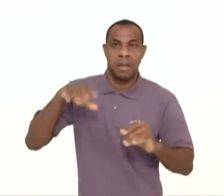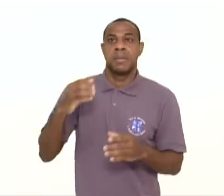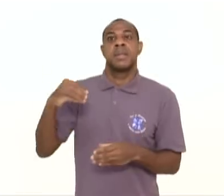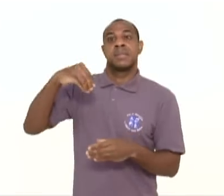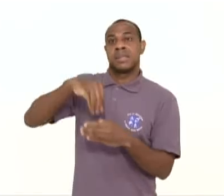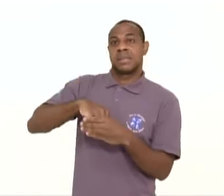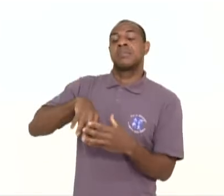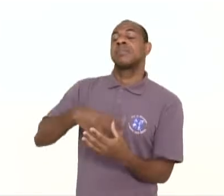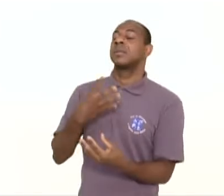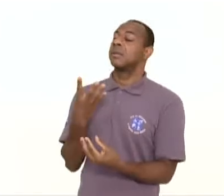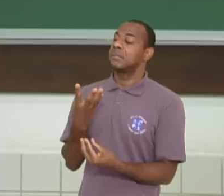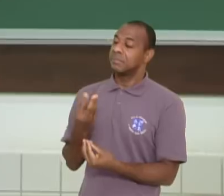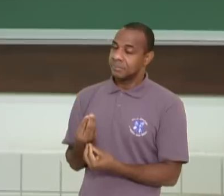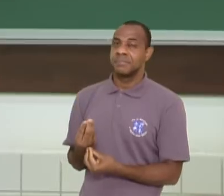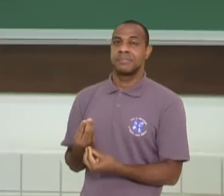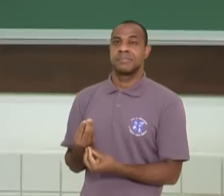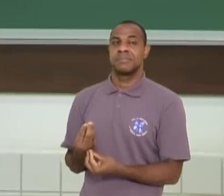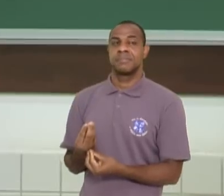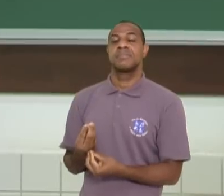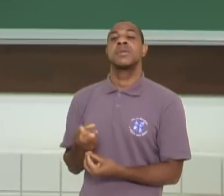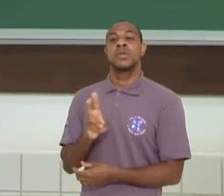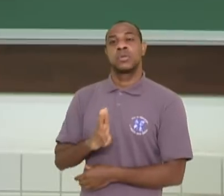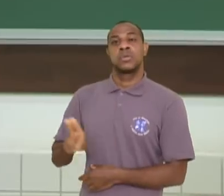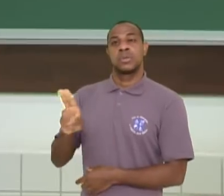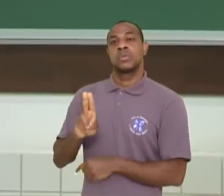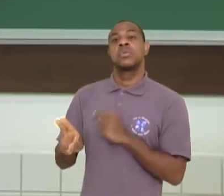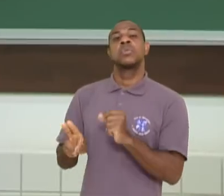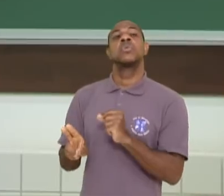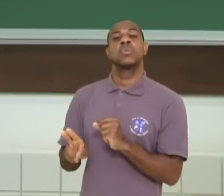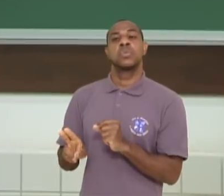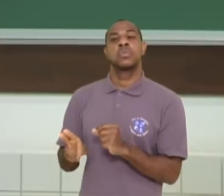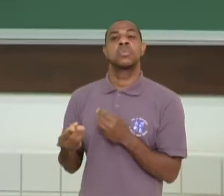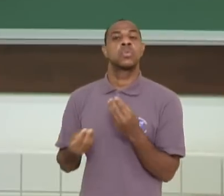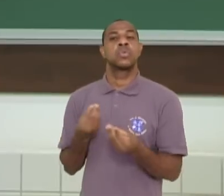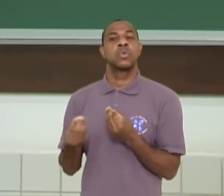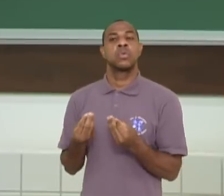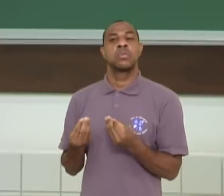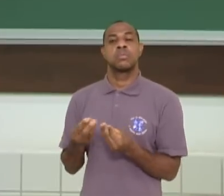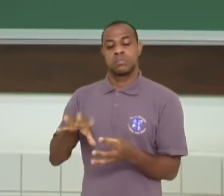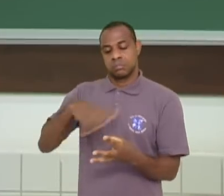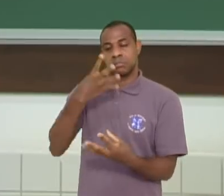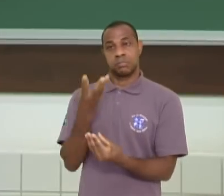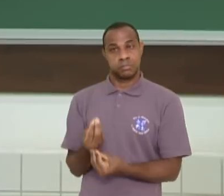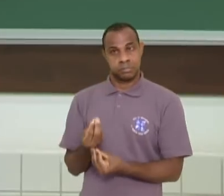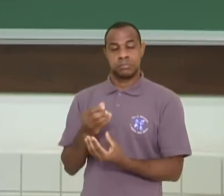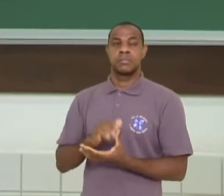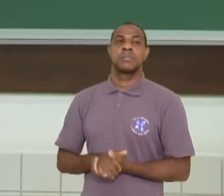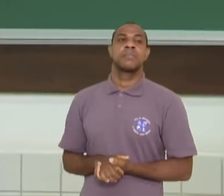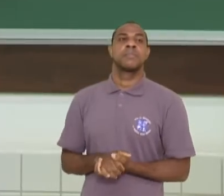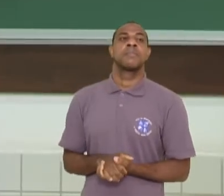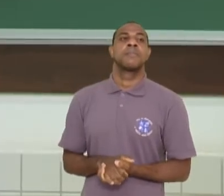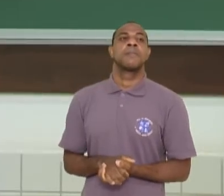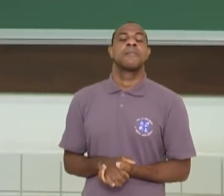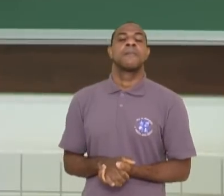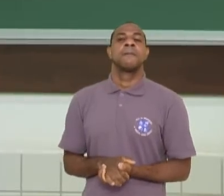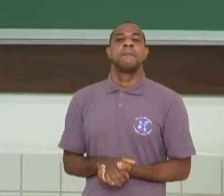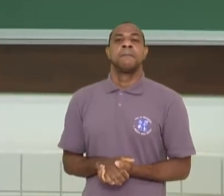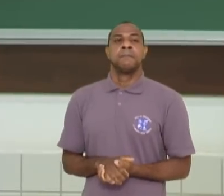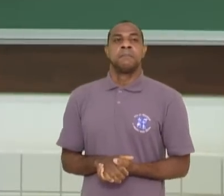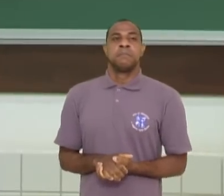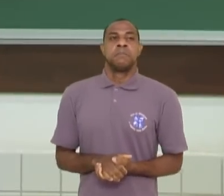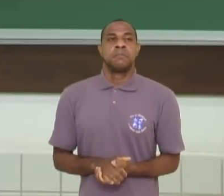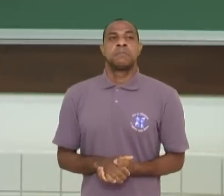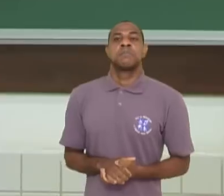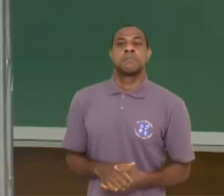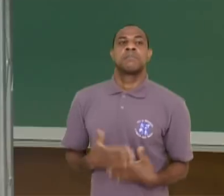um universo. A mímica sendo utilizada como forma de arte. A outra situação que nós temos é